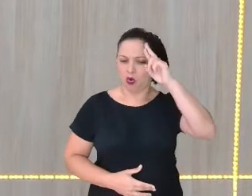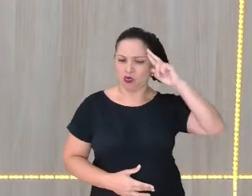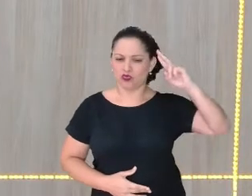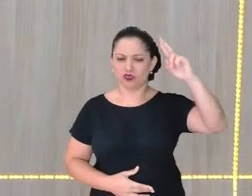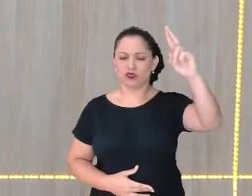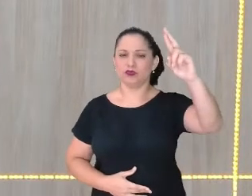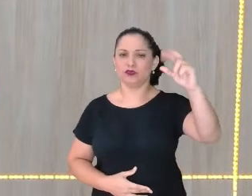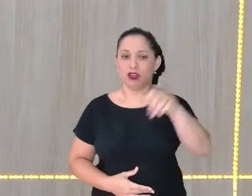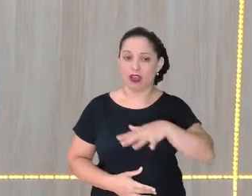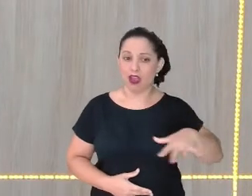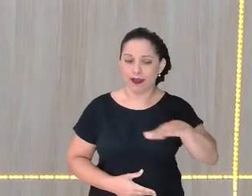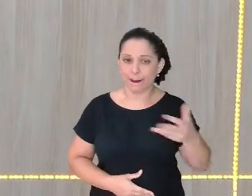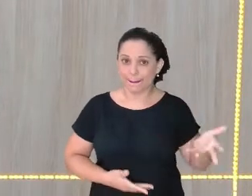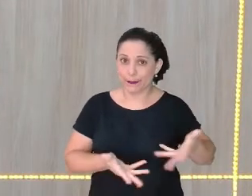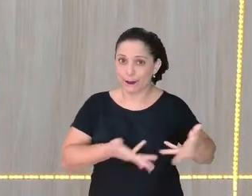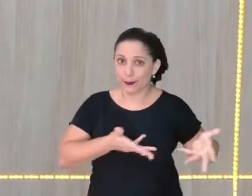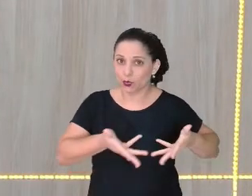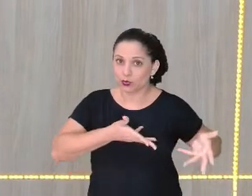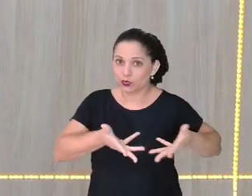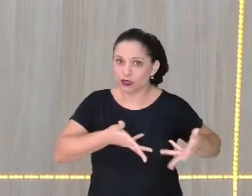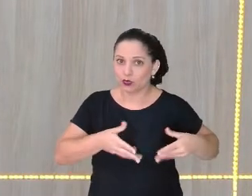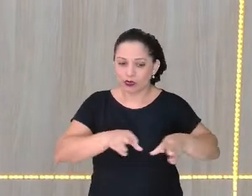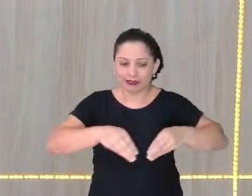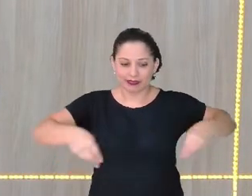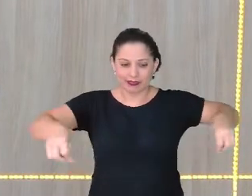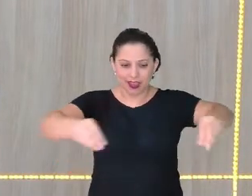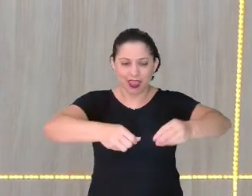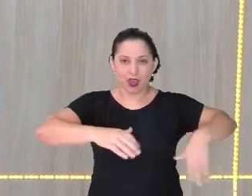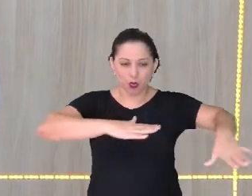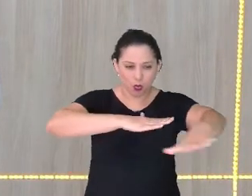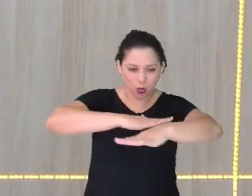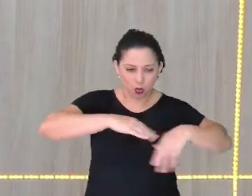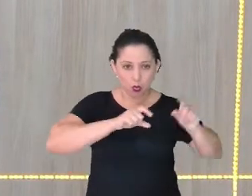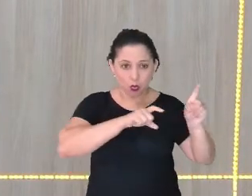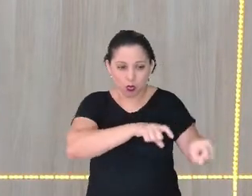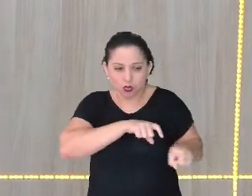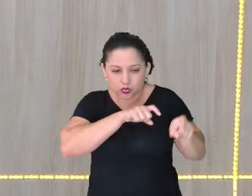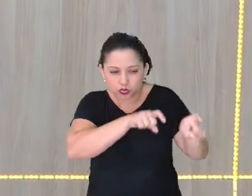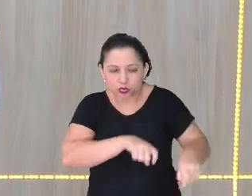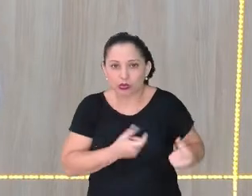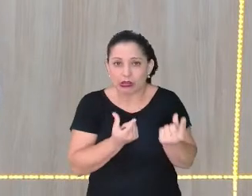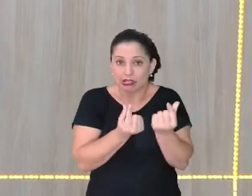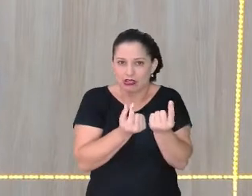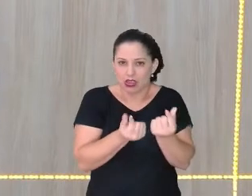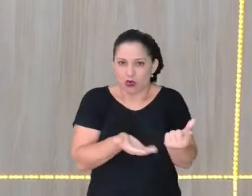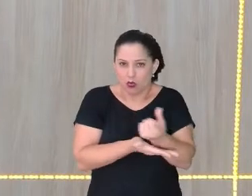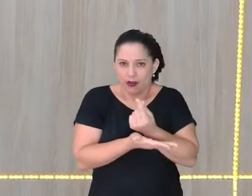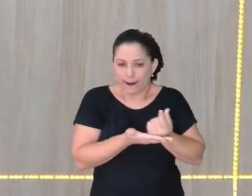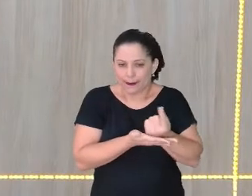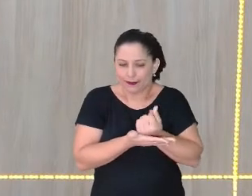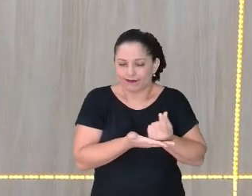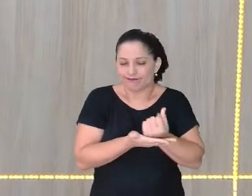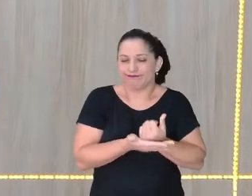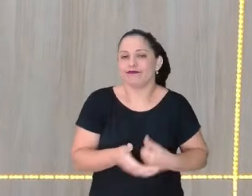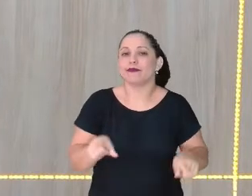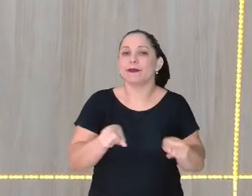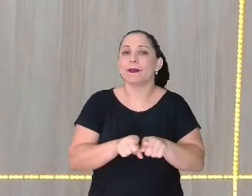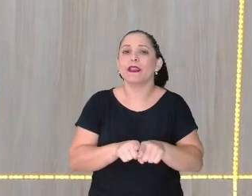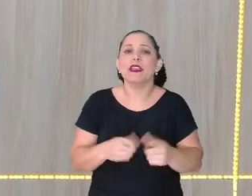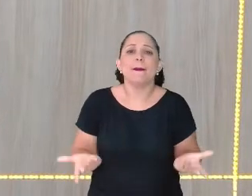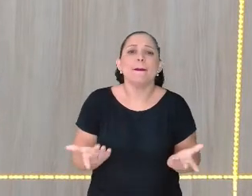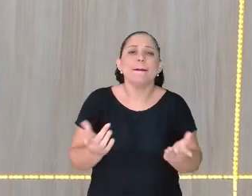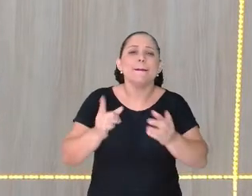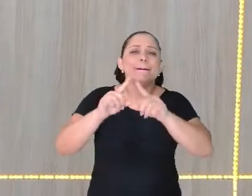os meios de produção seriam, a gente vai ver isso aí, terra, máquina, dinheiro, que é o capital, né? E o